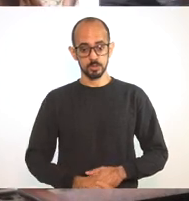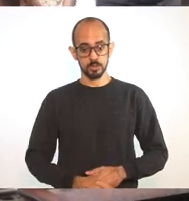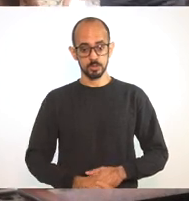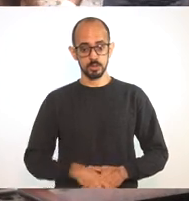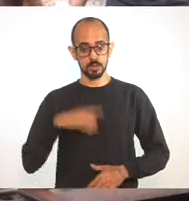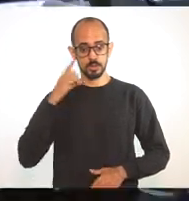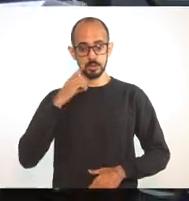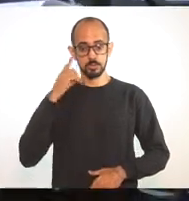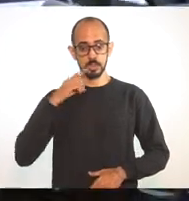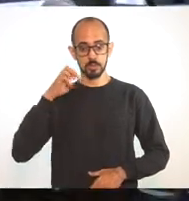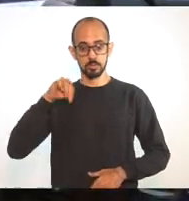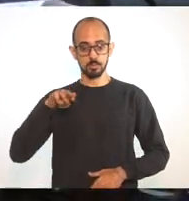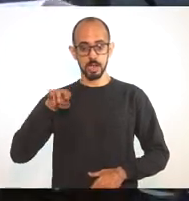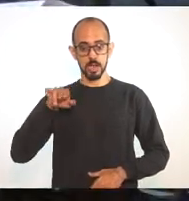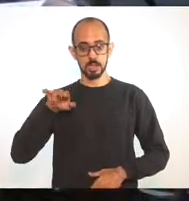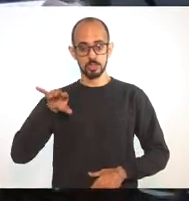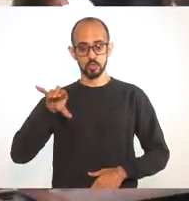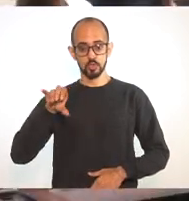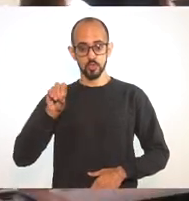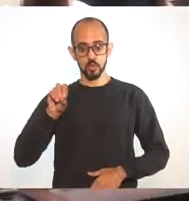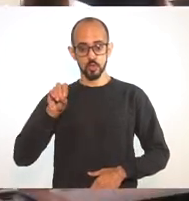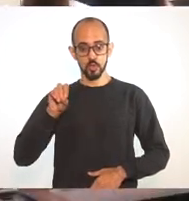Deputado Márcio Pacheco.